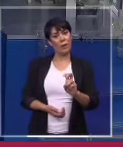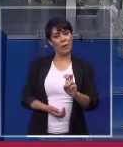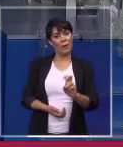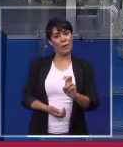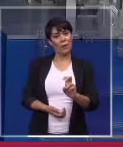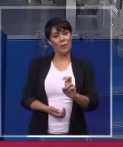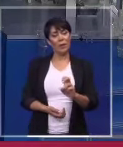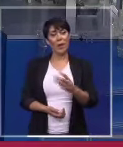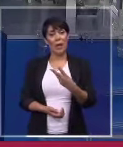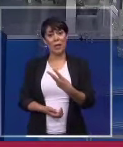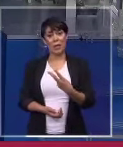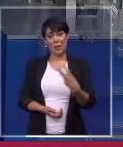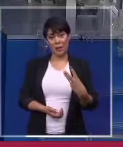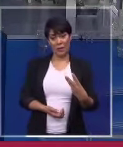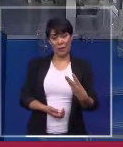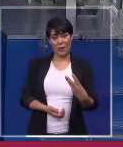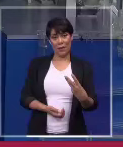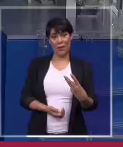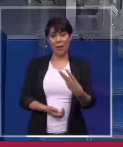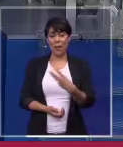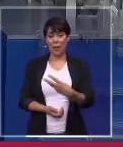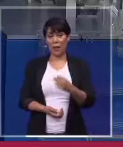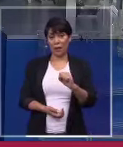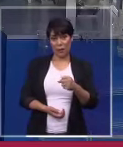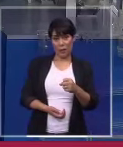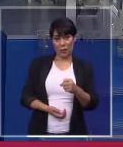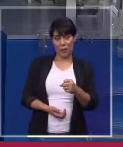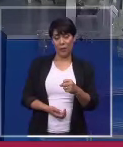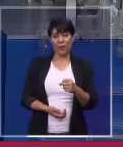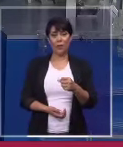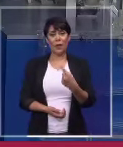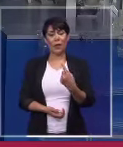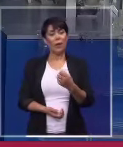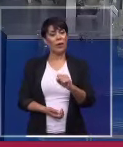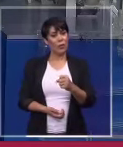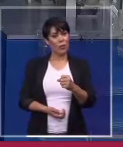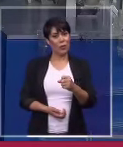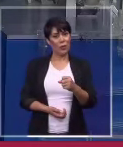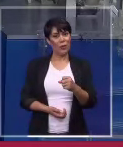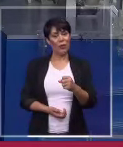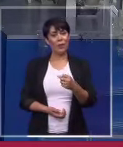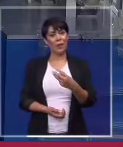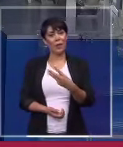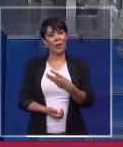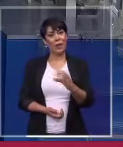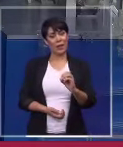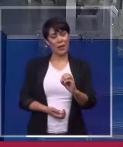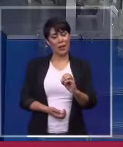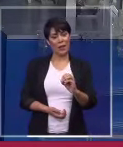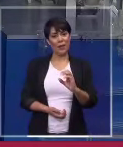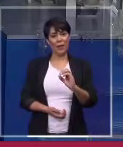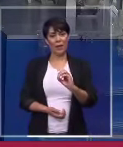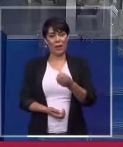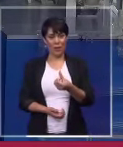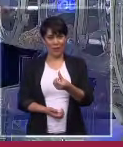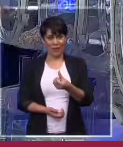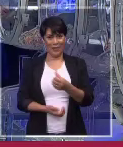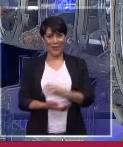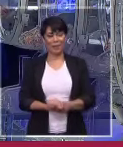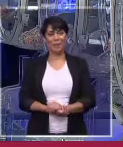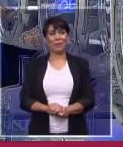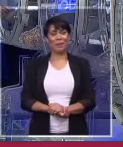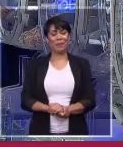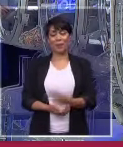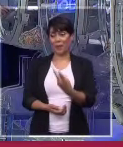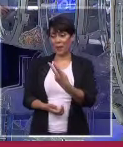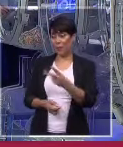45, 33, 38, 18, 30 e 06.